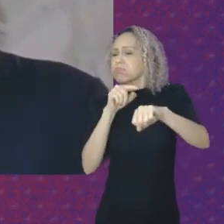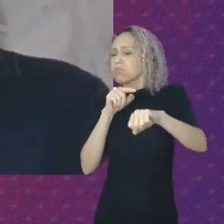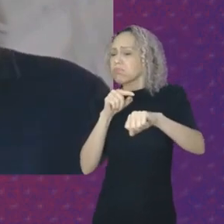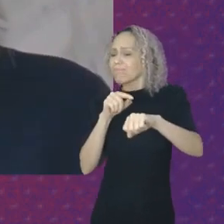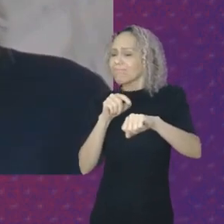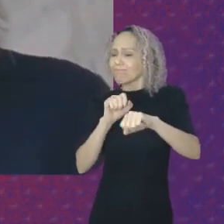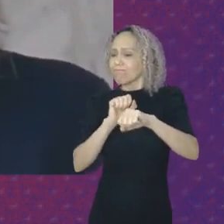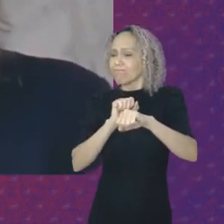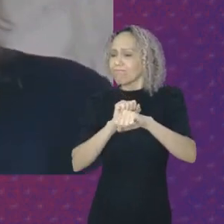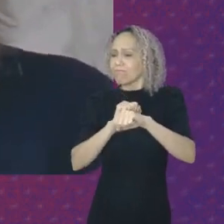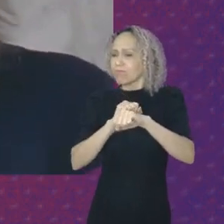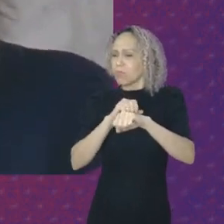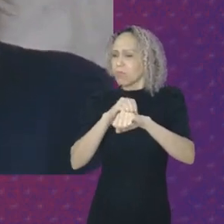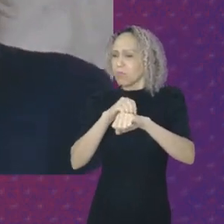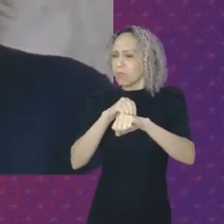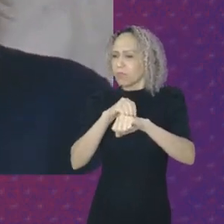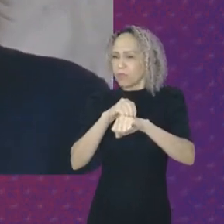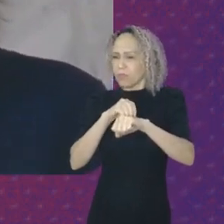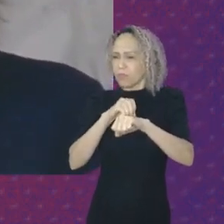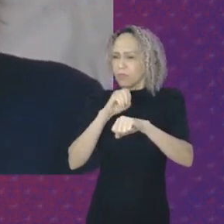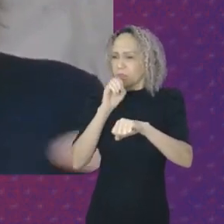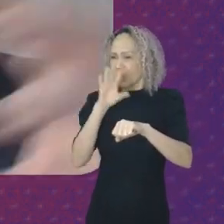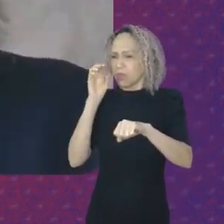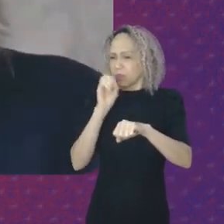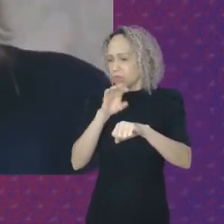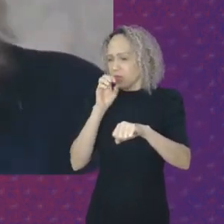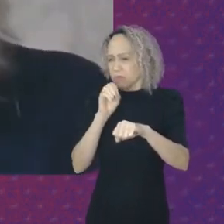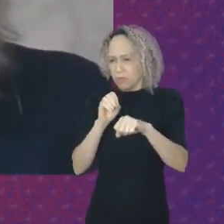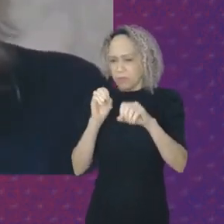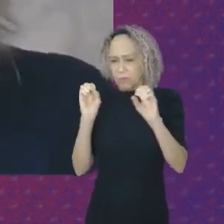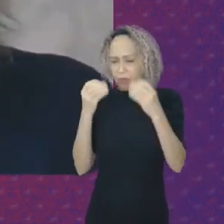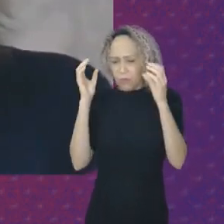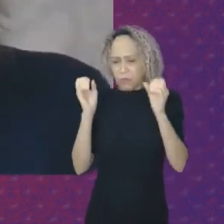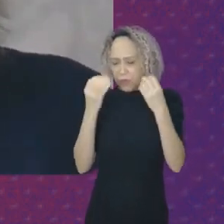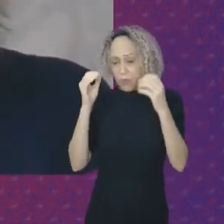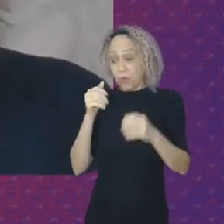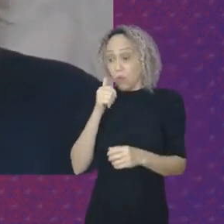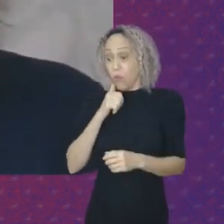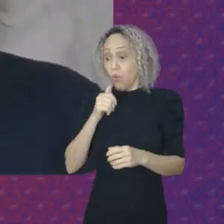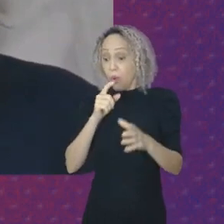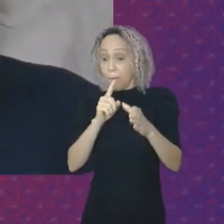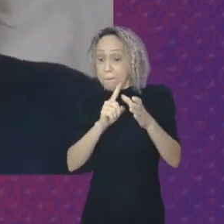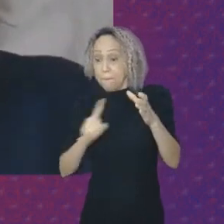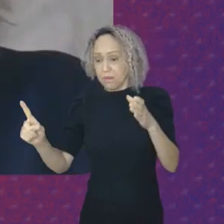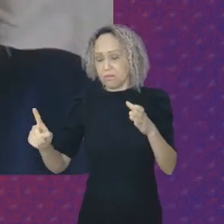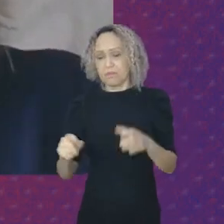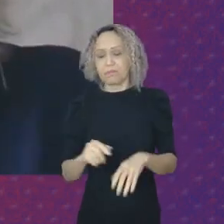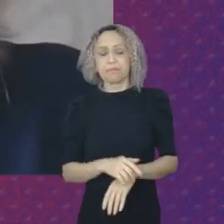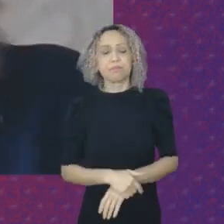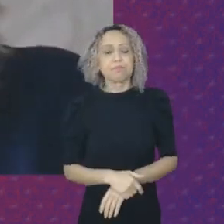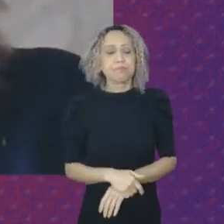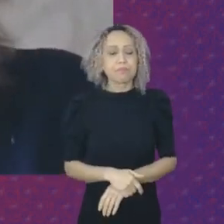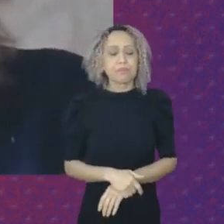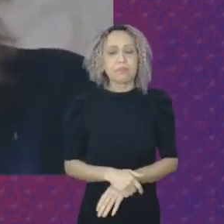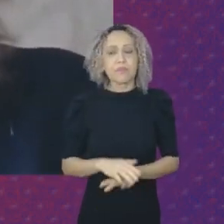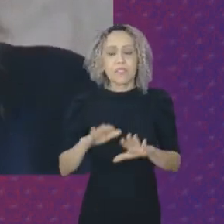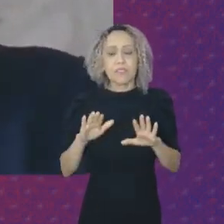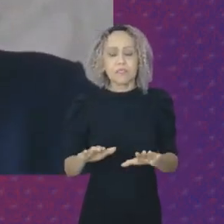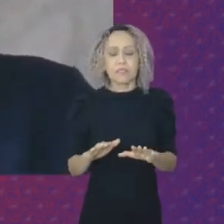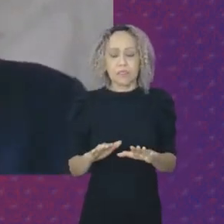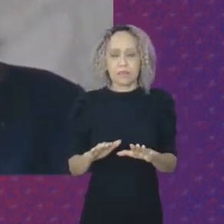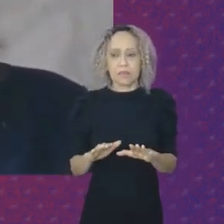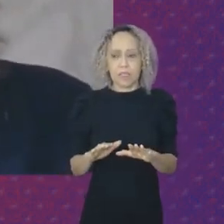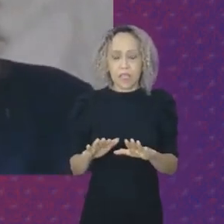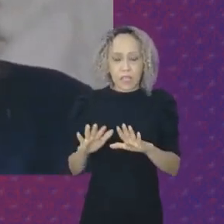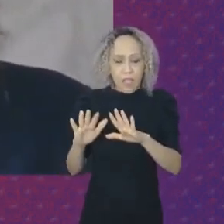para que a violência não ocorra. Elas são também proteção e prevenção para as mulheres que já estão em situação de violência,